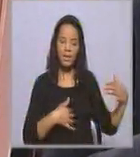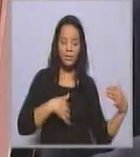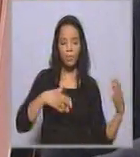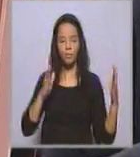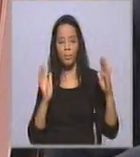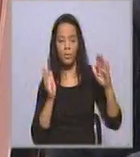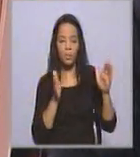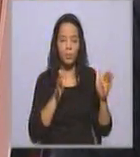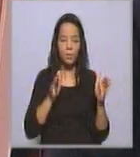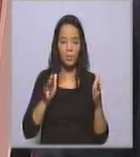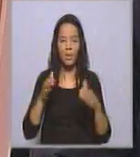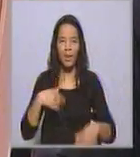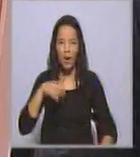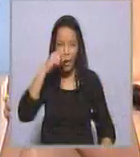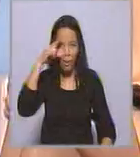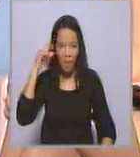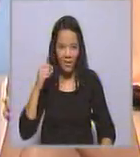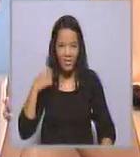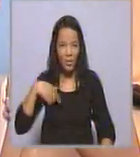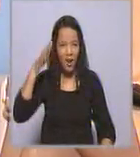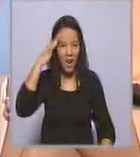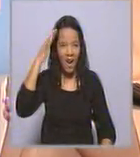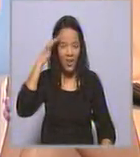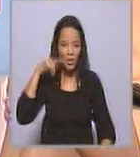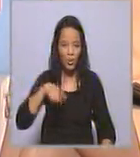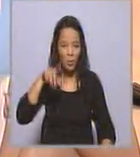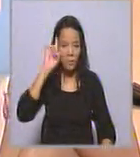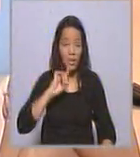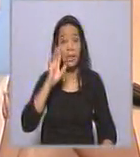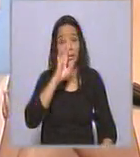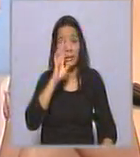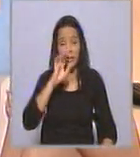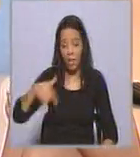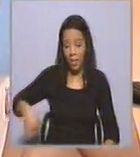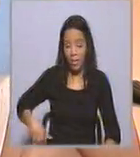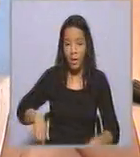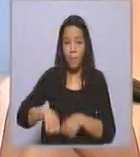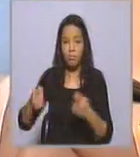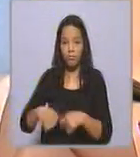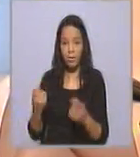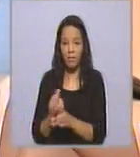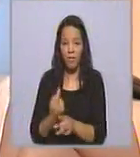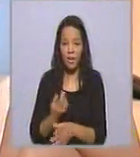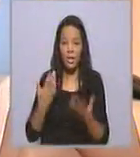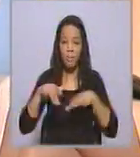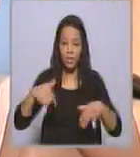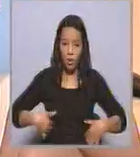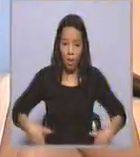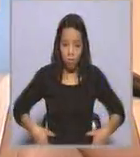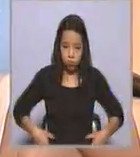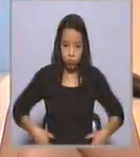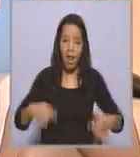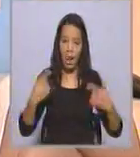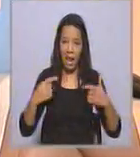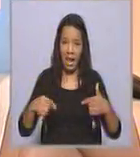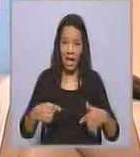Marta, eu acho que tu eras menina. Não eras. Não tivesse a minha anca toda partida, não é? Mas eu também, que eu tenho ventre. Ventre eu tenho, agora